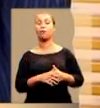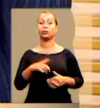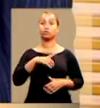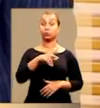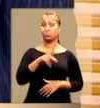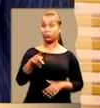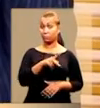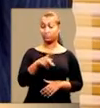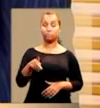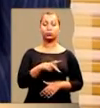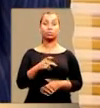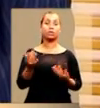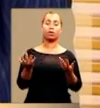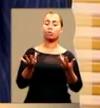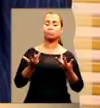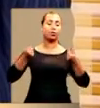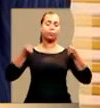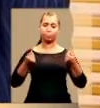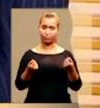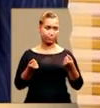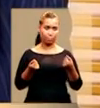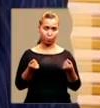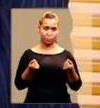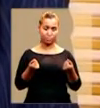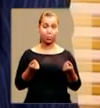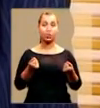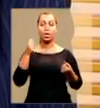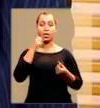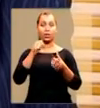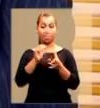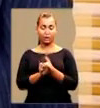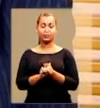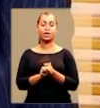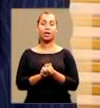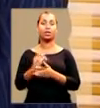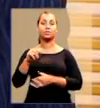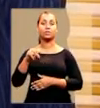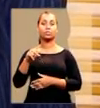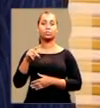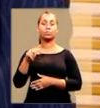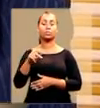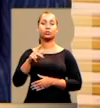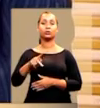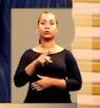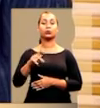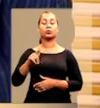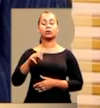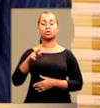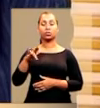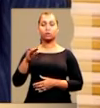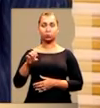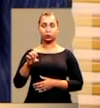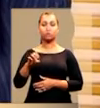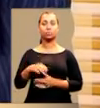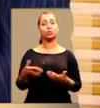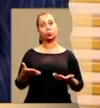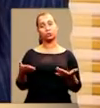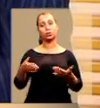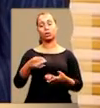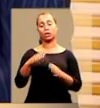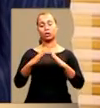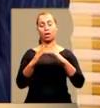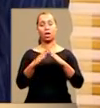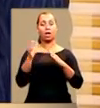série, tinha uma professora lá que era fantástica, né? Por sinal, ela é esposa, irmã do professor Agostinho Brandi. Sim. Hoje ela mora em